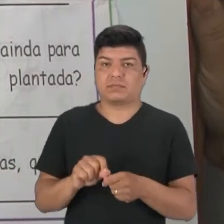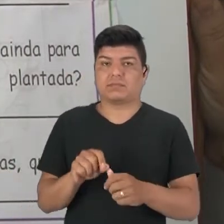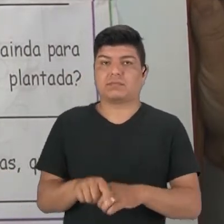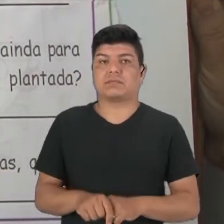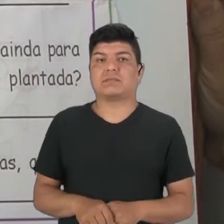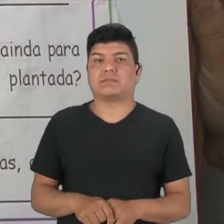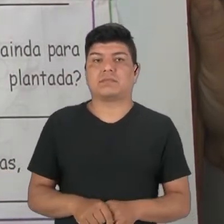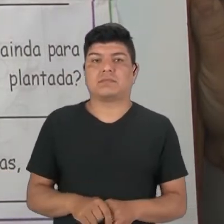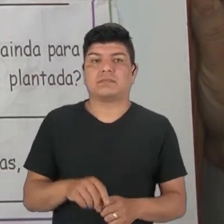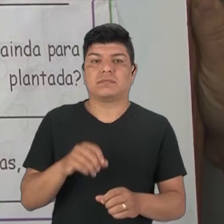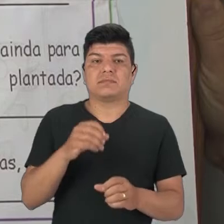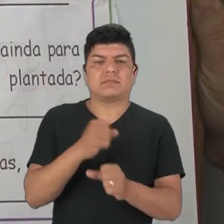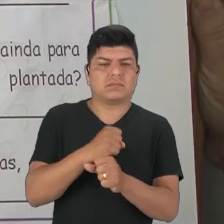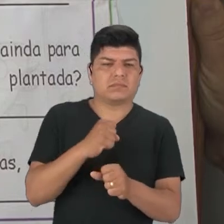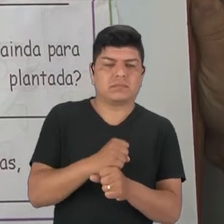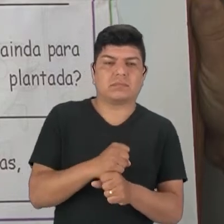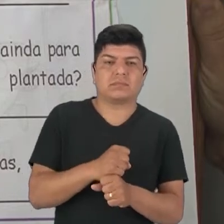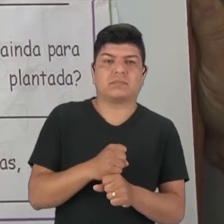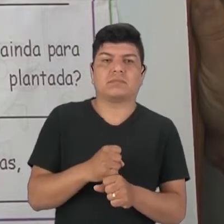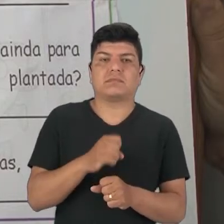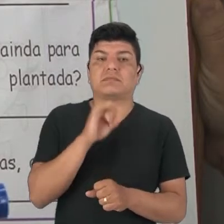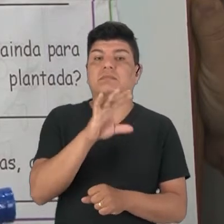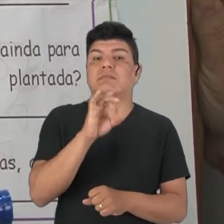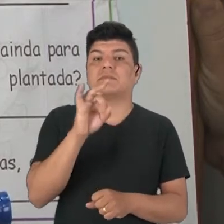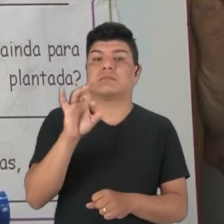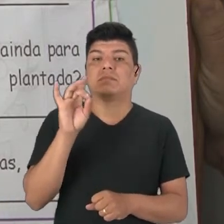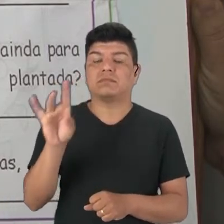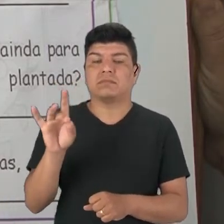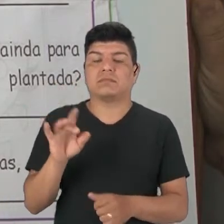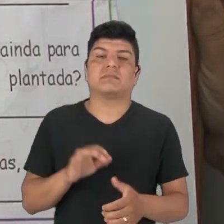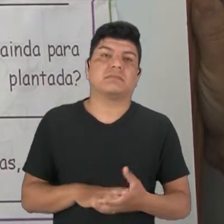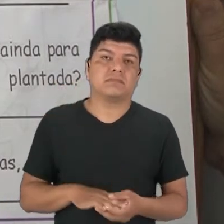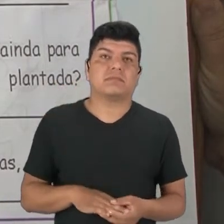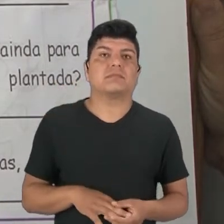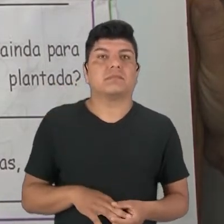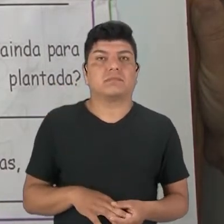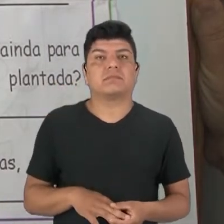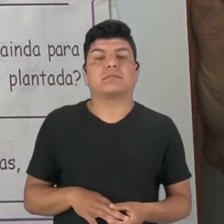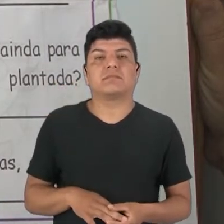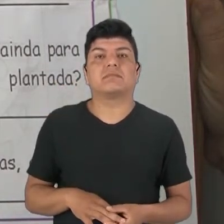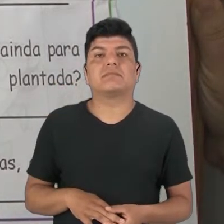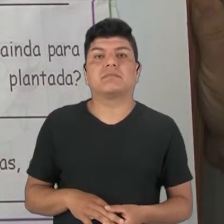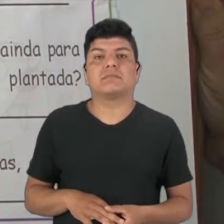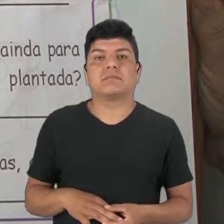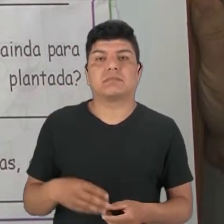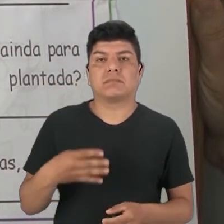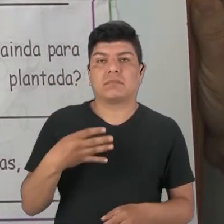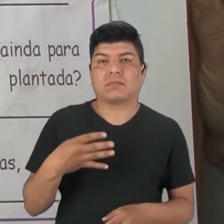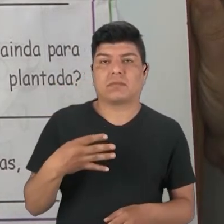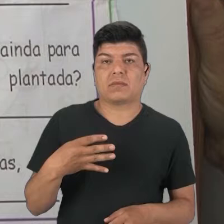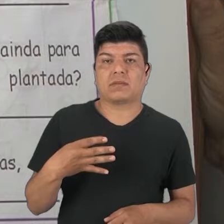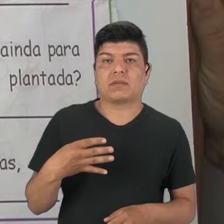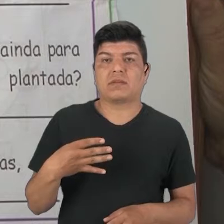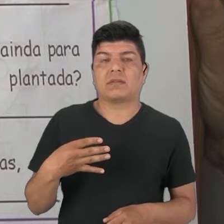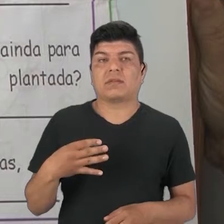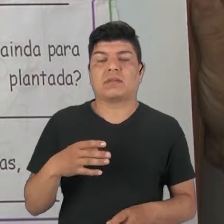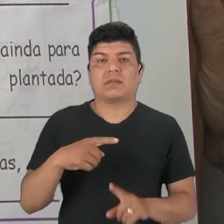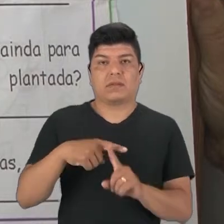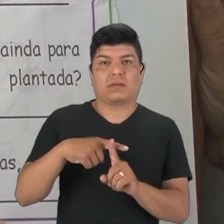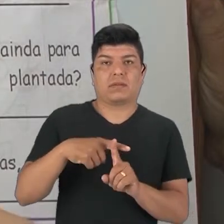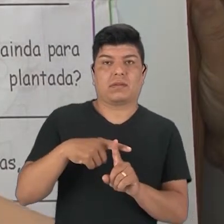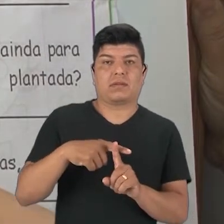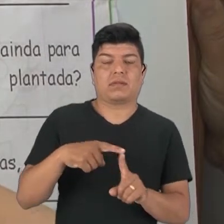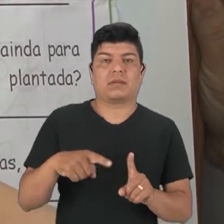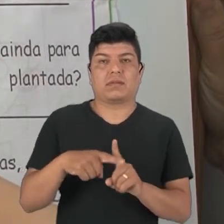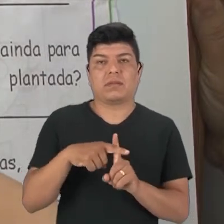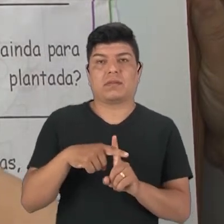vou ter que somar cada um dos dados apresentados aí. Então, eu vou pegar aqui, ó, 4